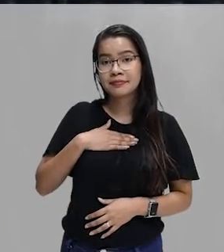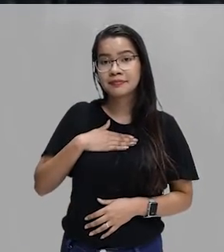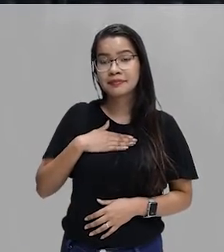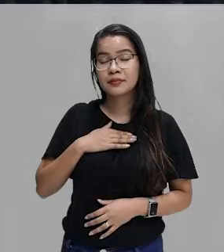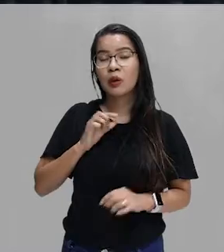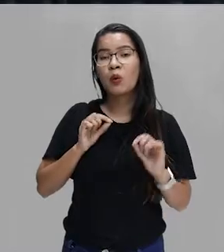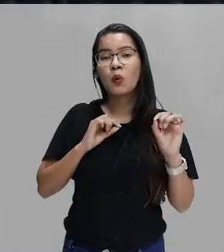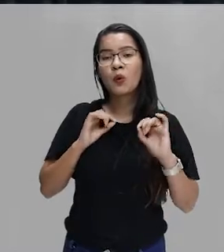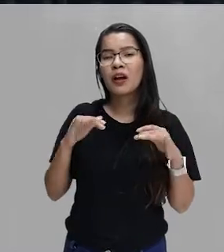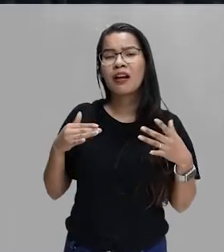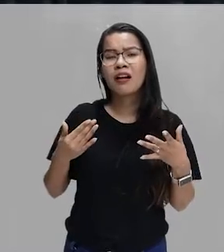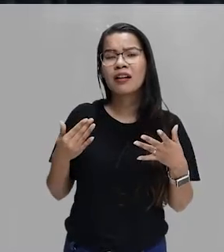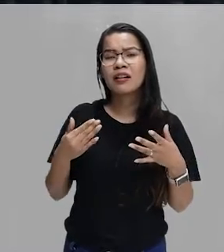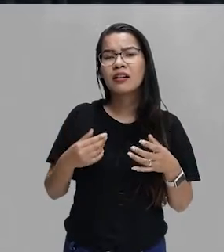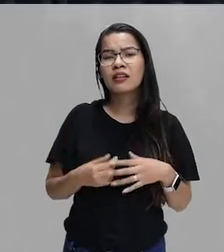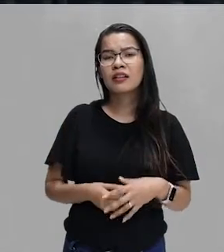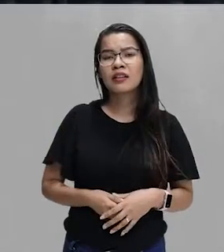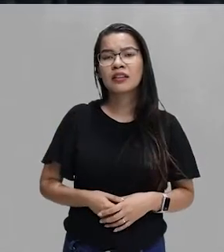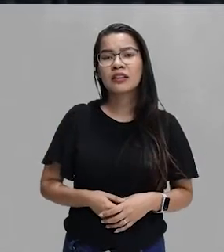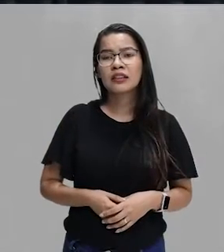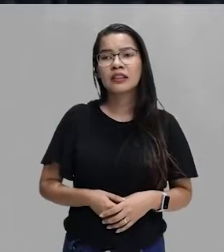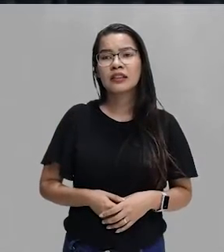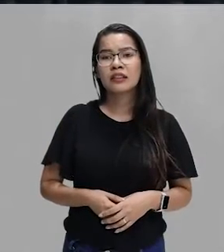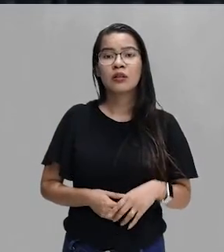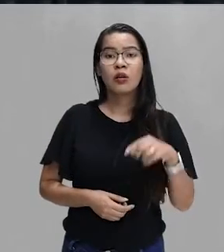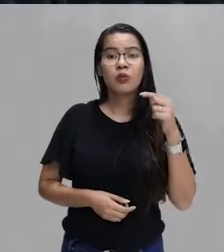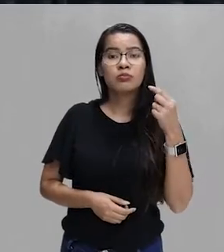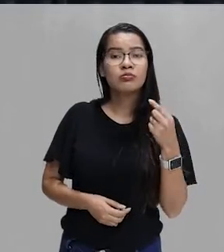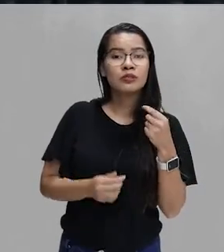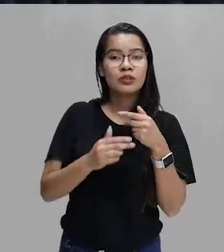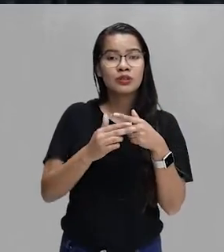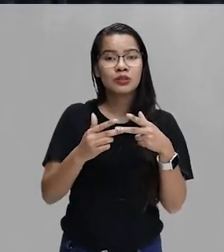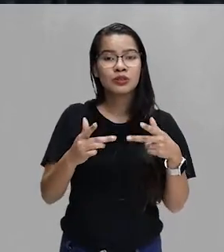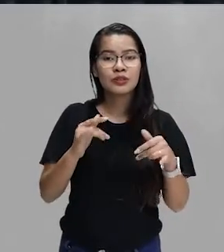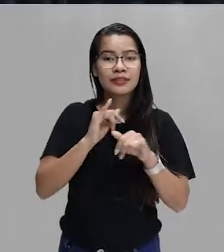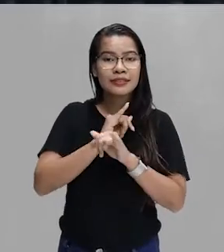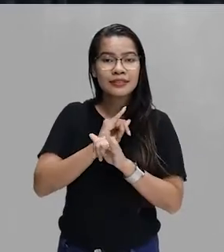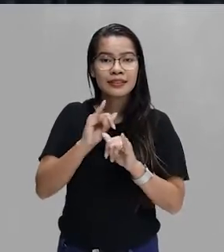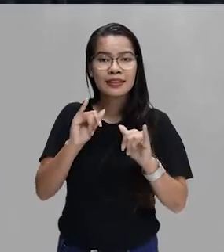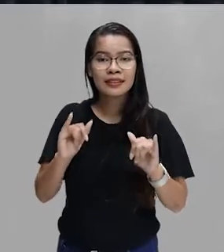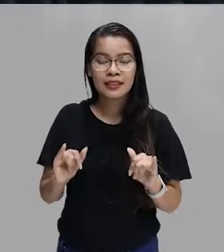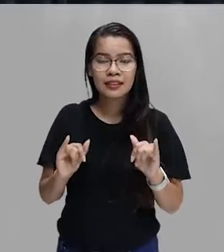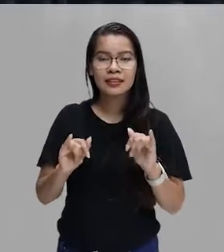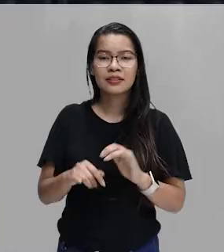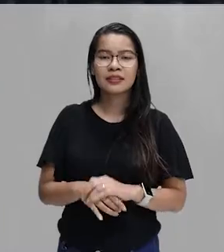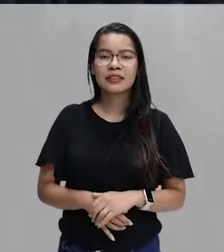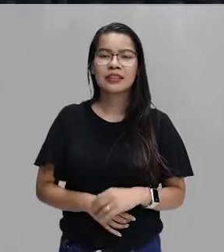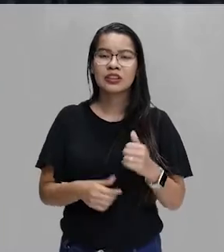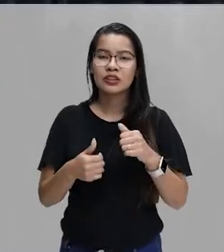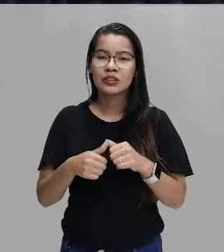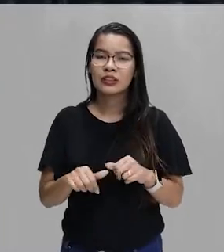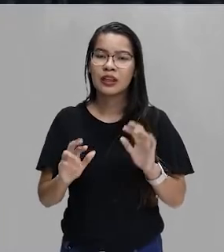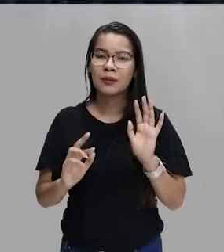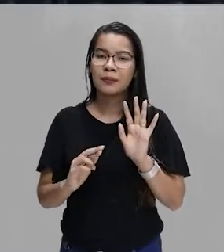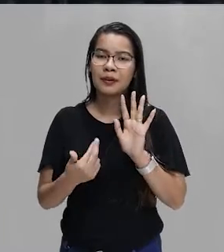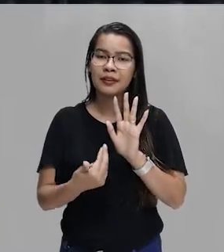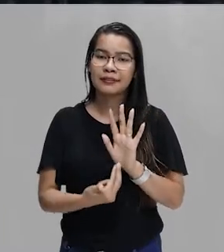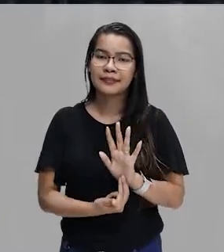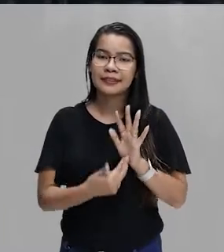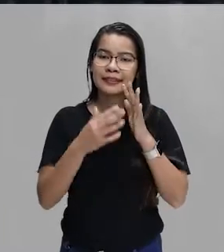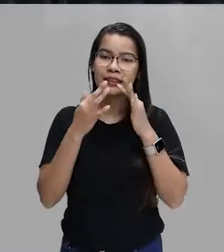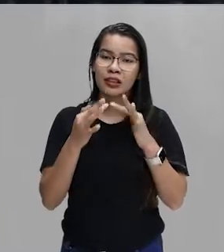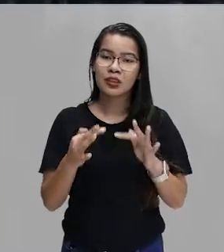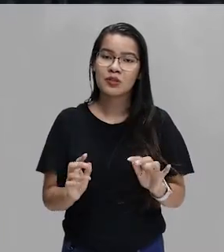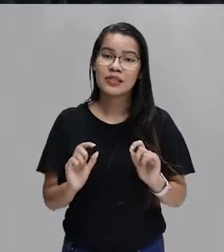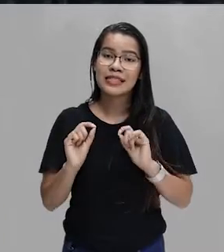Declarou o quê? Esse alguma coisa declarado, né, está representado pela oração